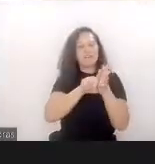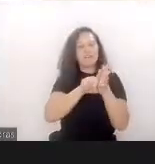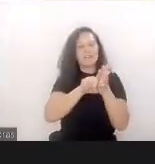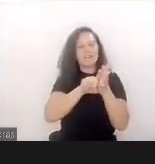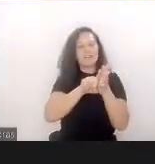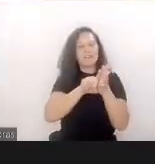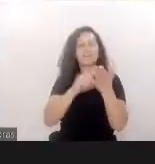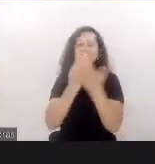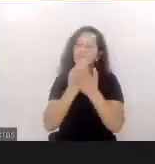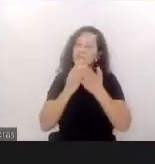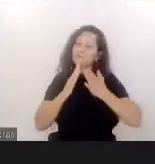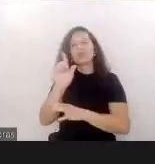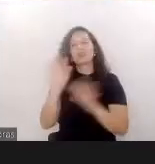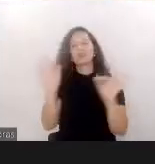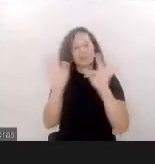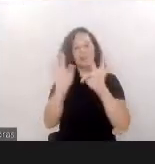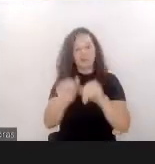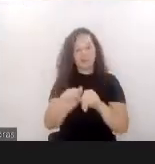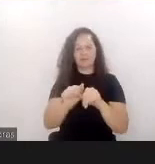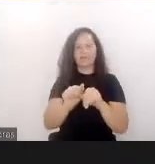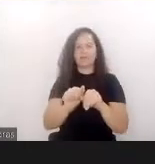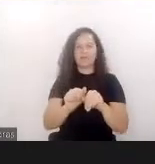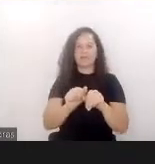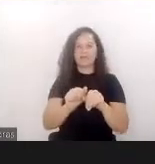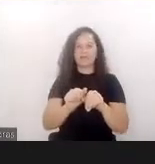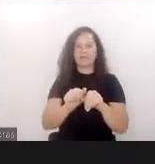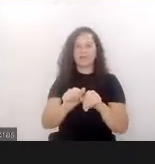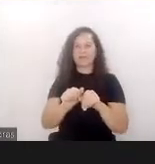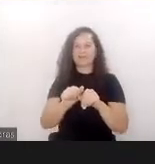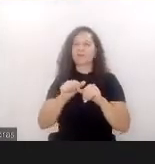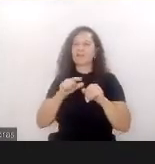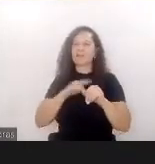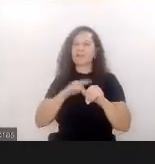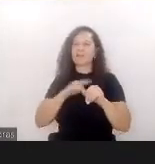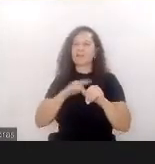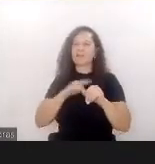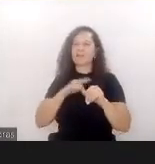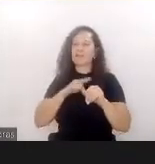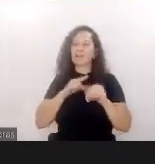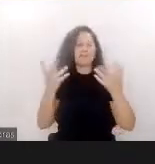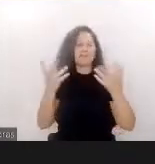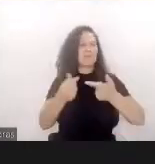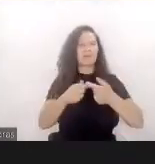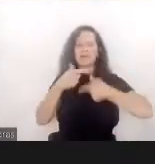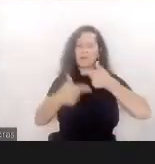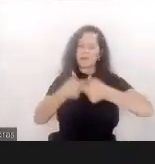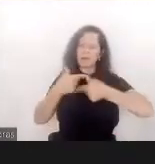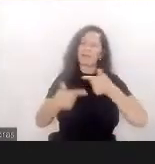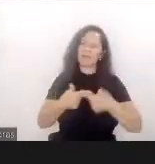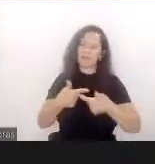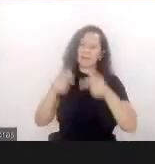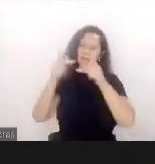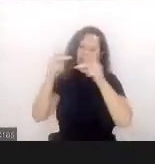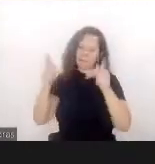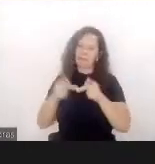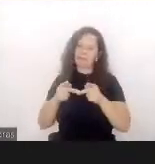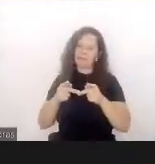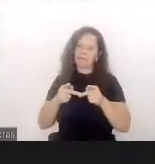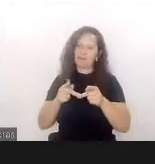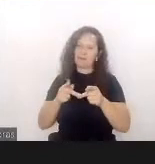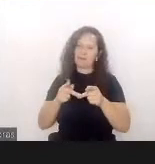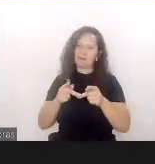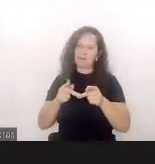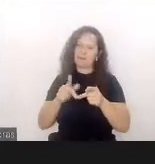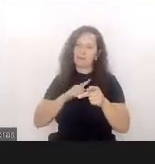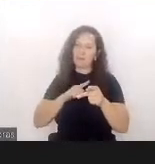que coroa o trabalho de maneira bonita, né, na minha opinião. E eu toco essa pesquisa da Amazônia agora dentro